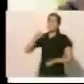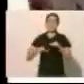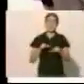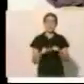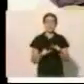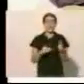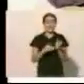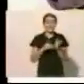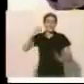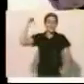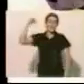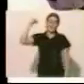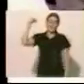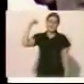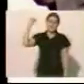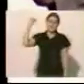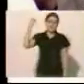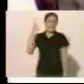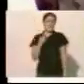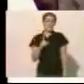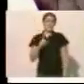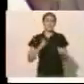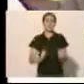Quantos daquele desenhinho já se foram?